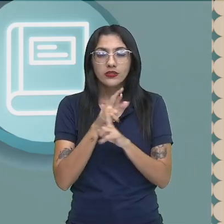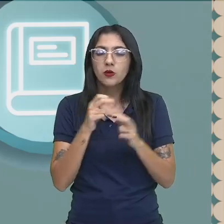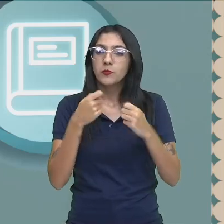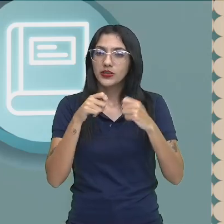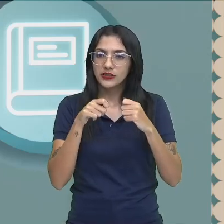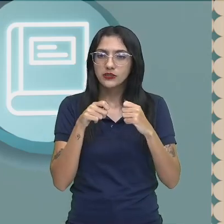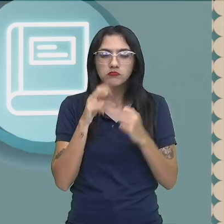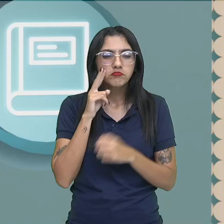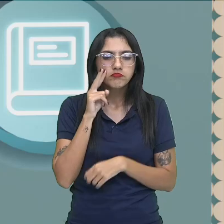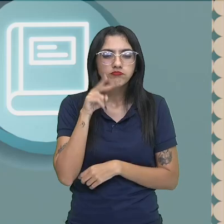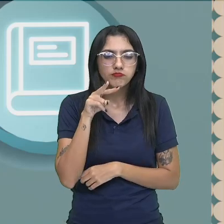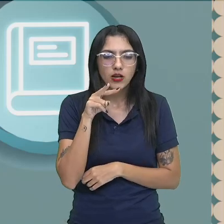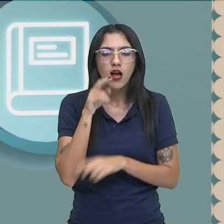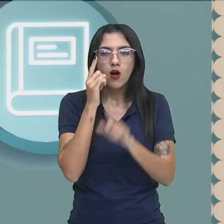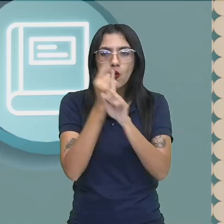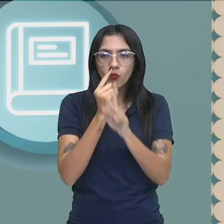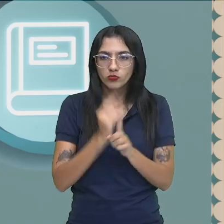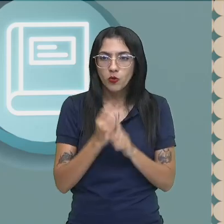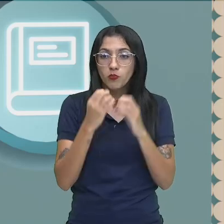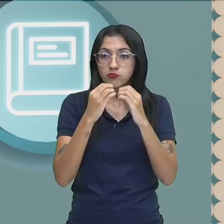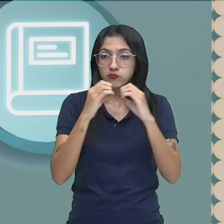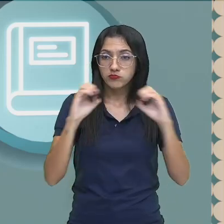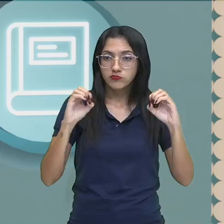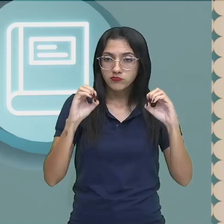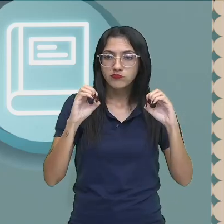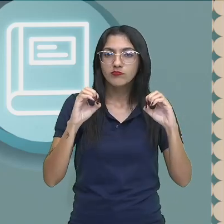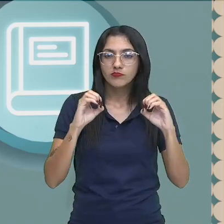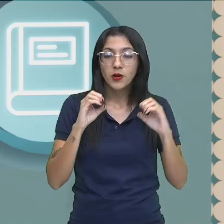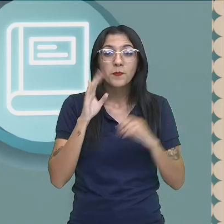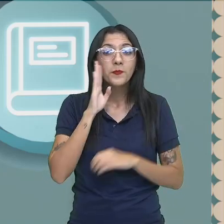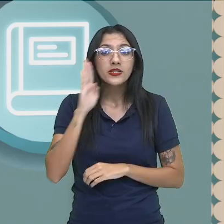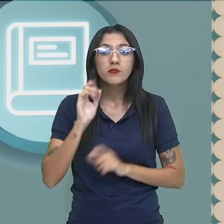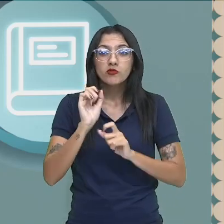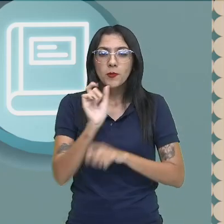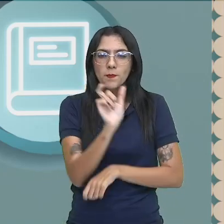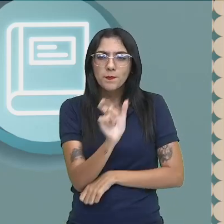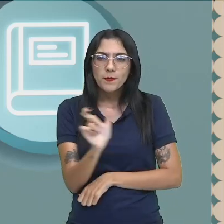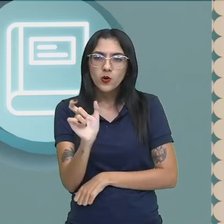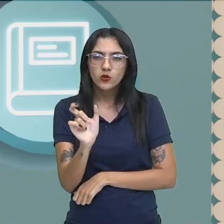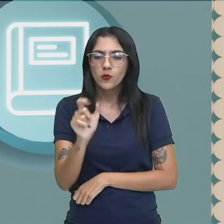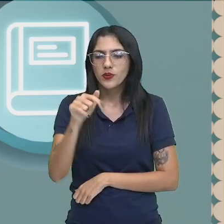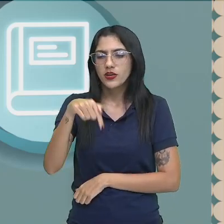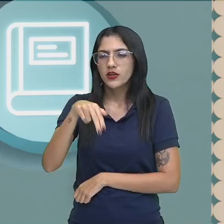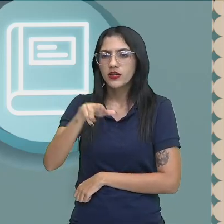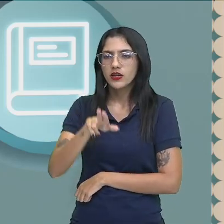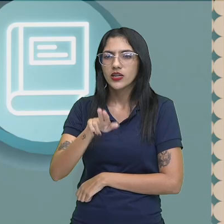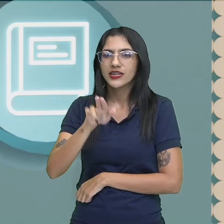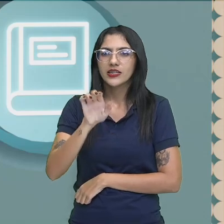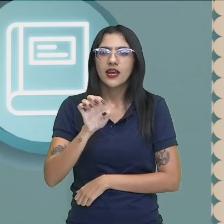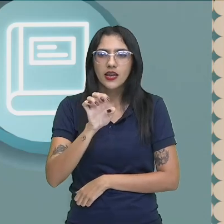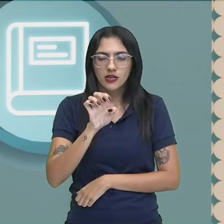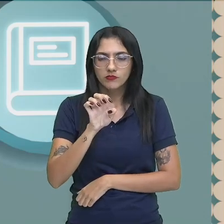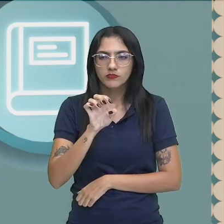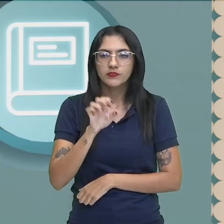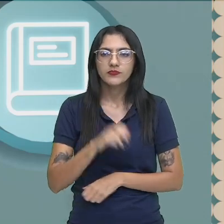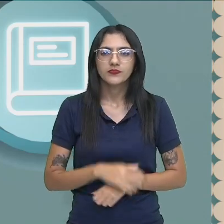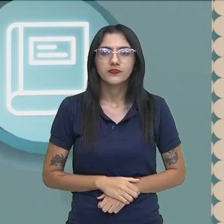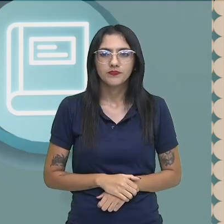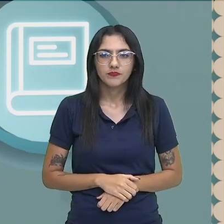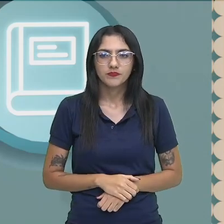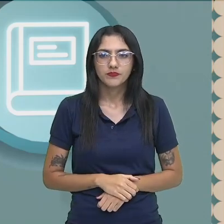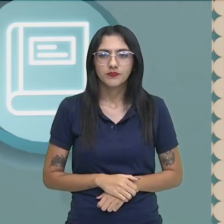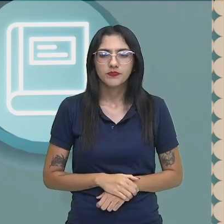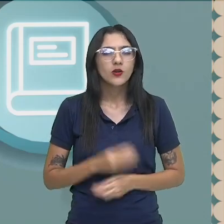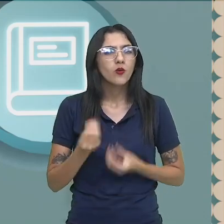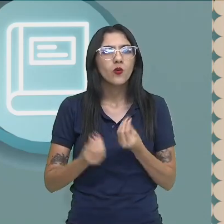você identifica o pronome relativo, principalmente o quê, tá? Quando ele for pronome relativo. Quando é que ele é